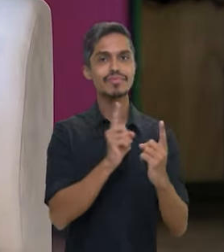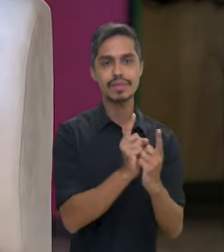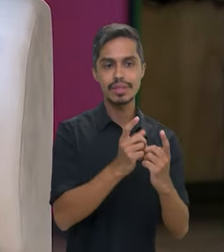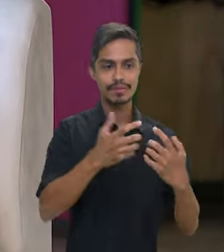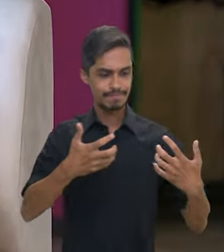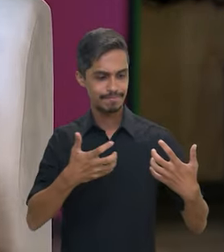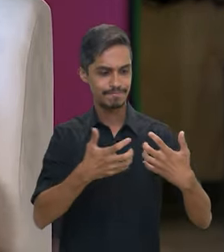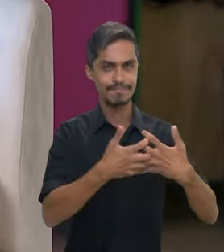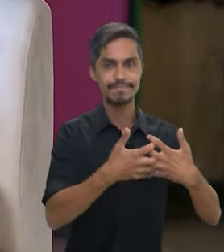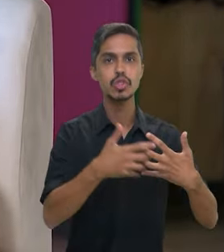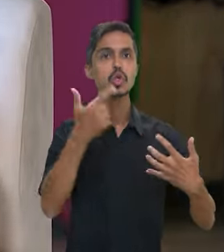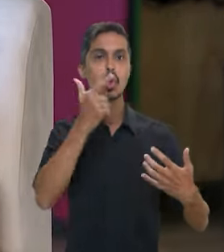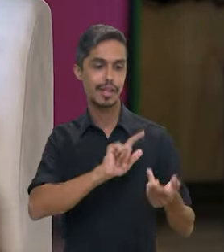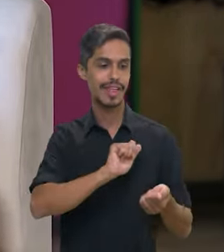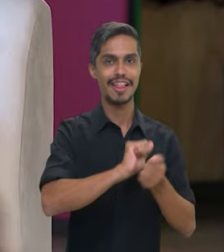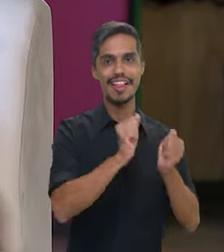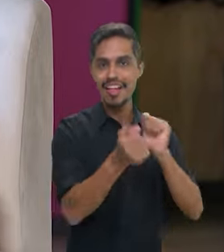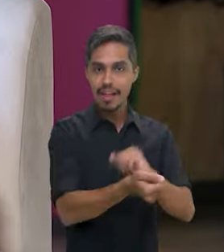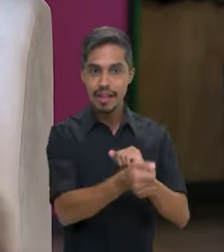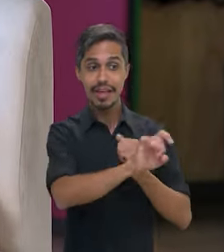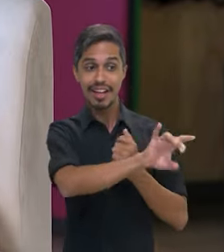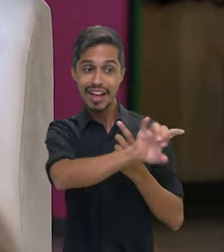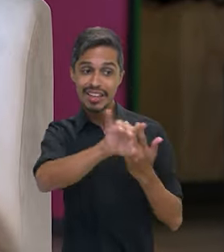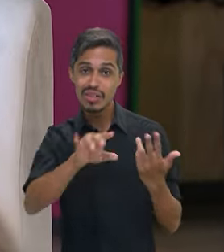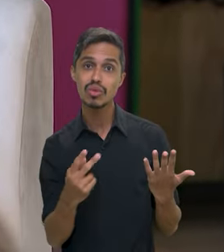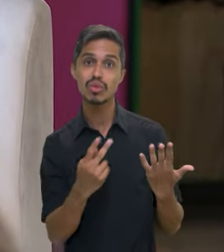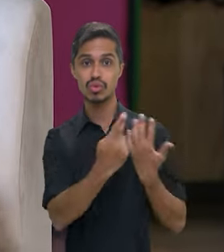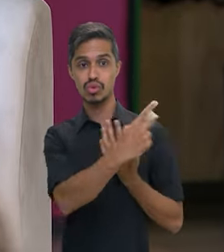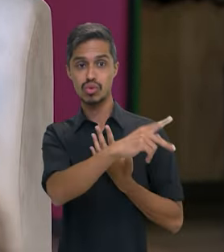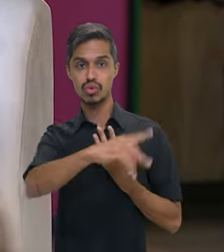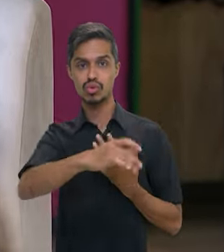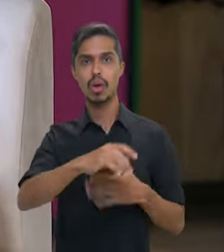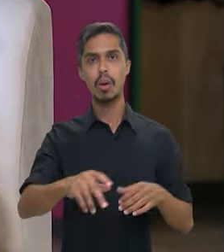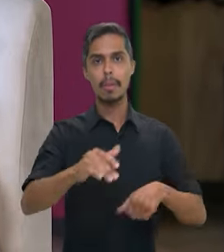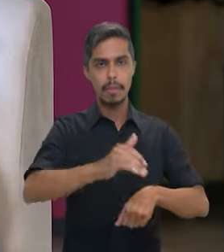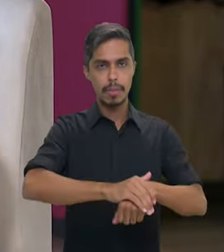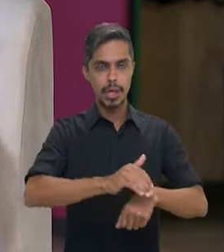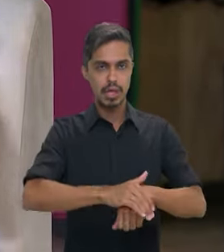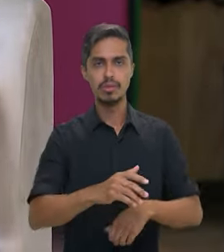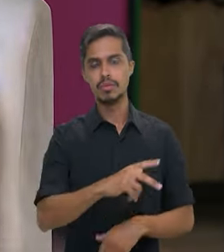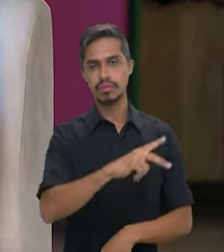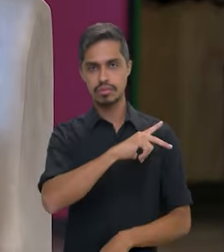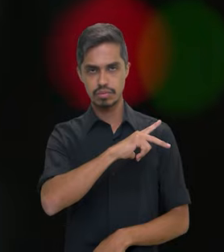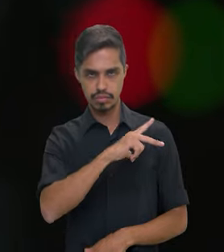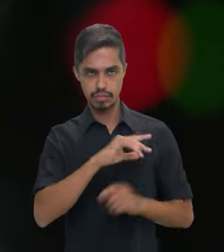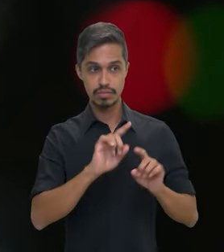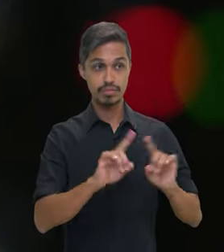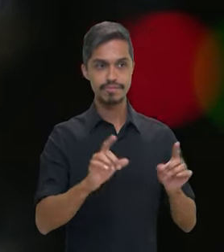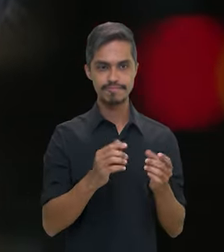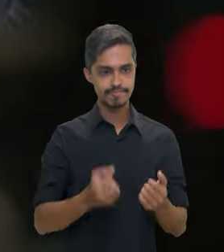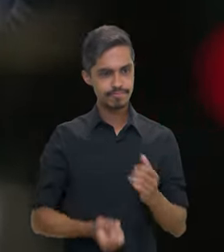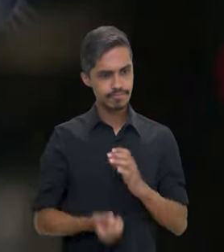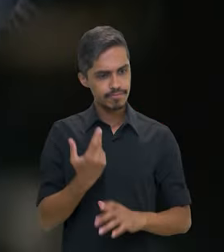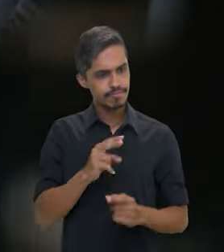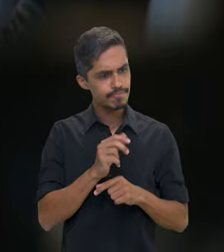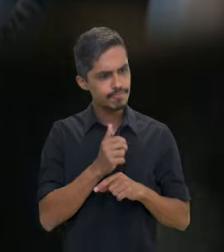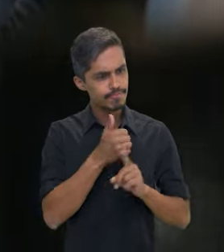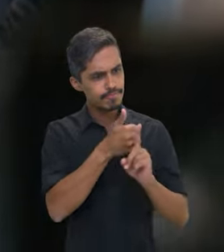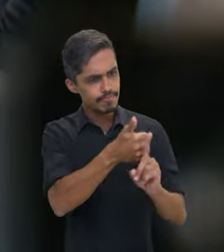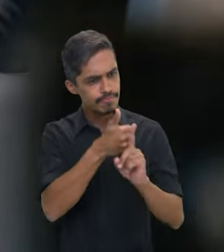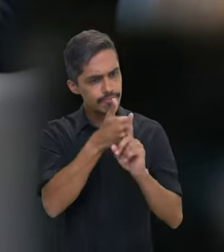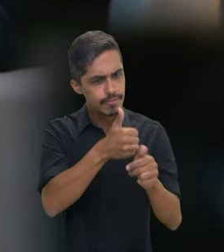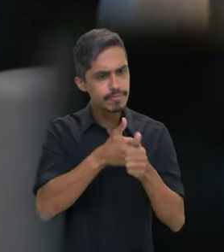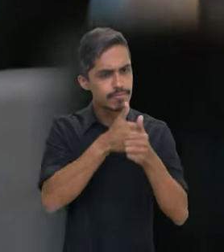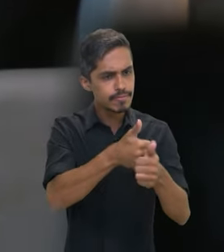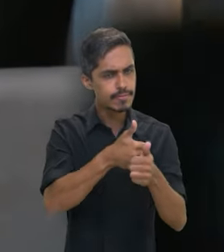escolas urbanas, escolas rurais, cada uma com suas peculiaridades e mais, criando todo um acompanhamento, porque